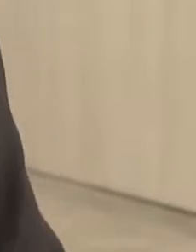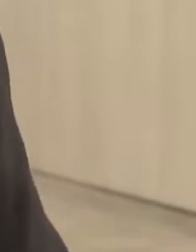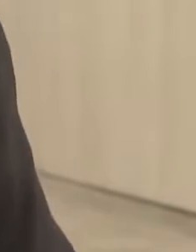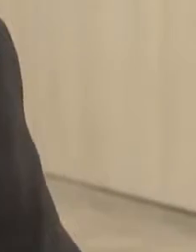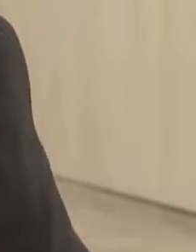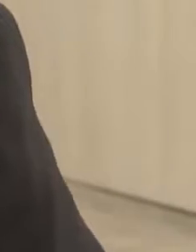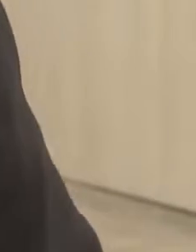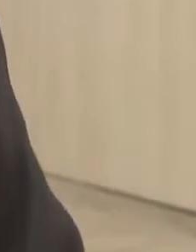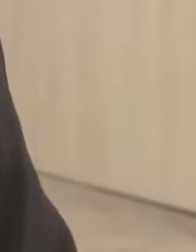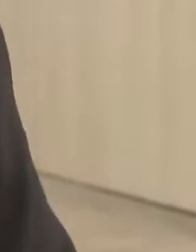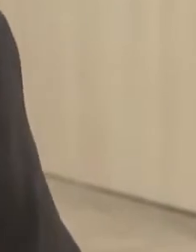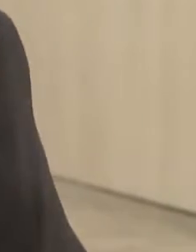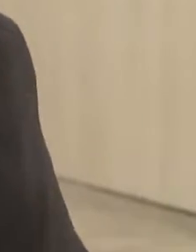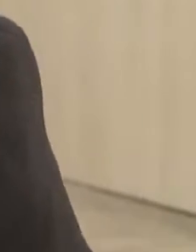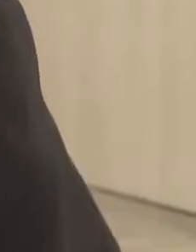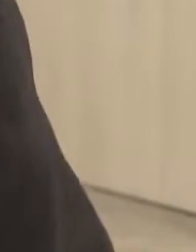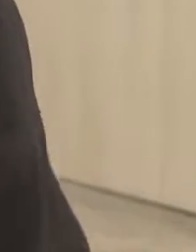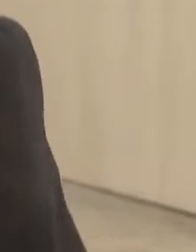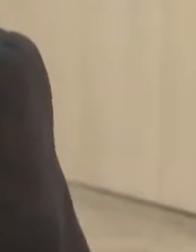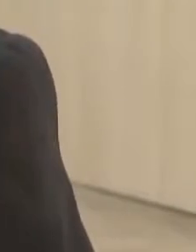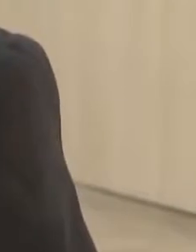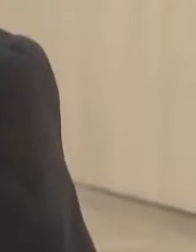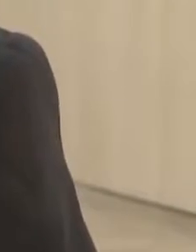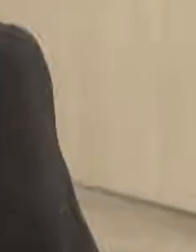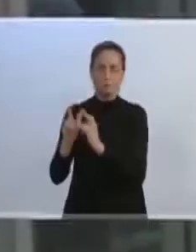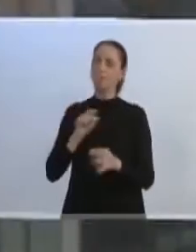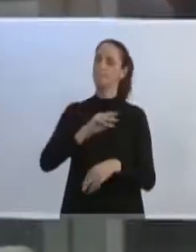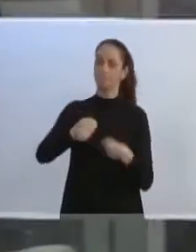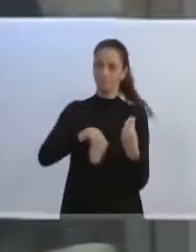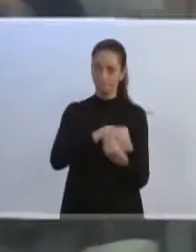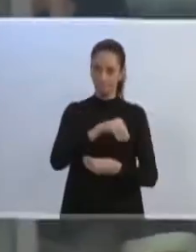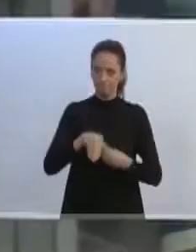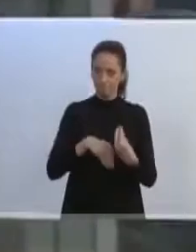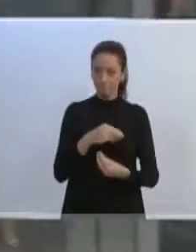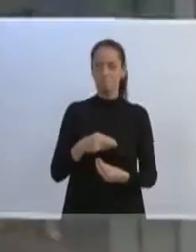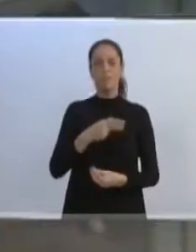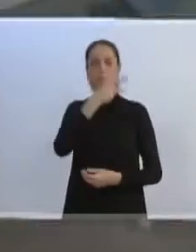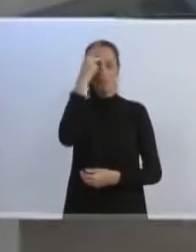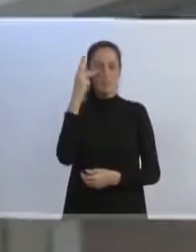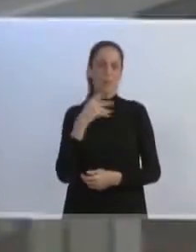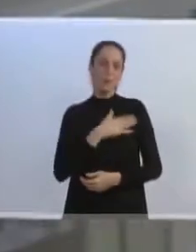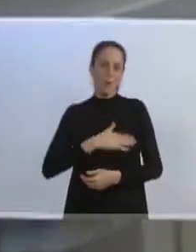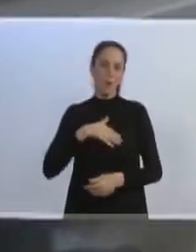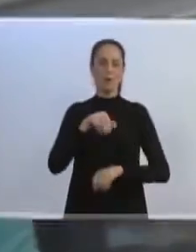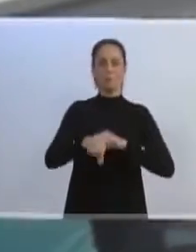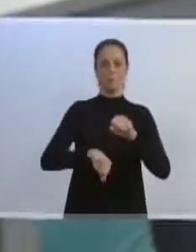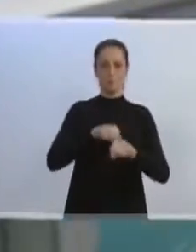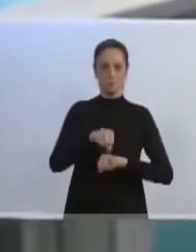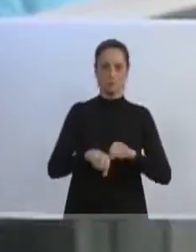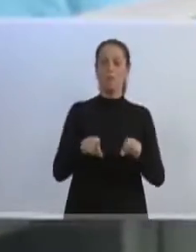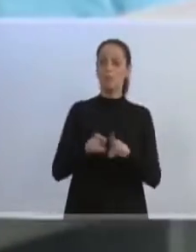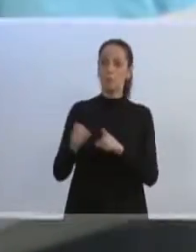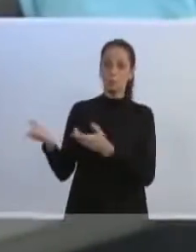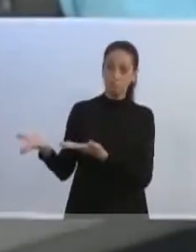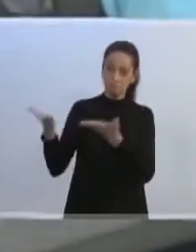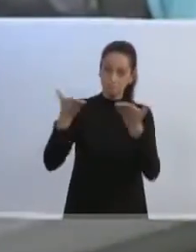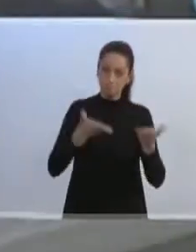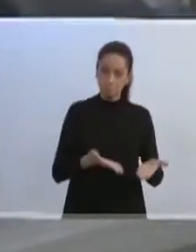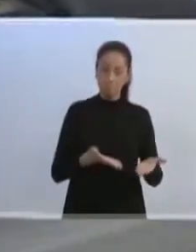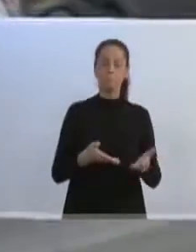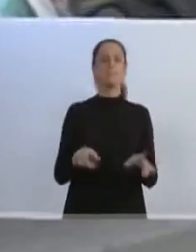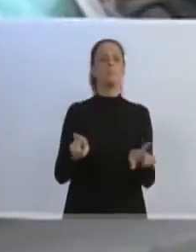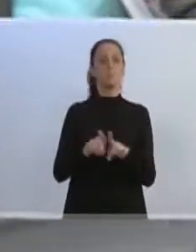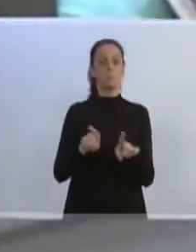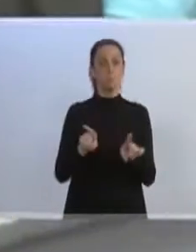proporcionar saúde, entretenimento, economicidade. O plenário ficou lotado com a presença de representantes de órgãos de